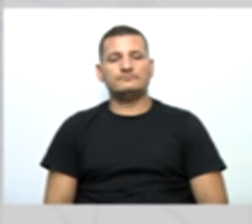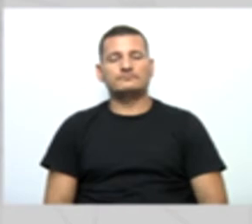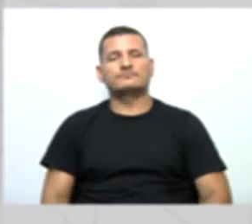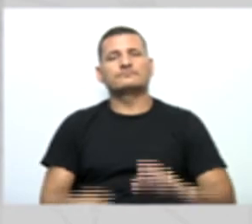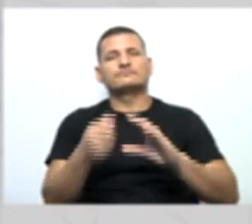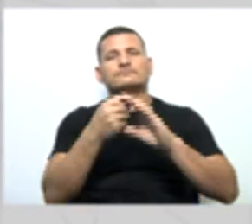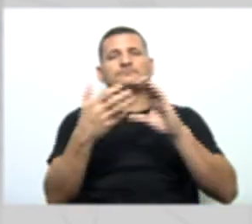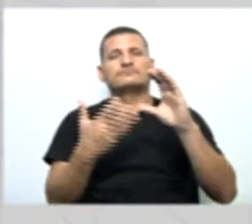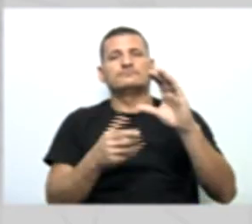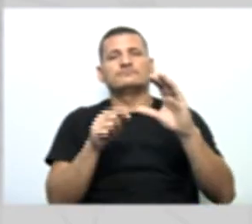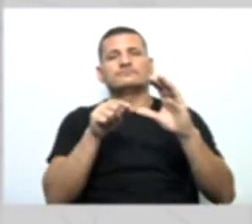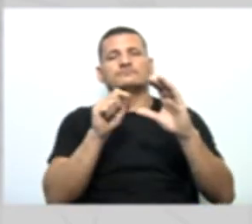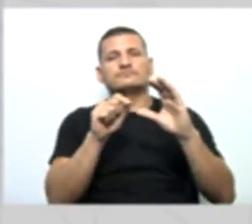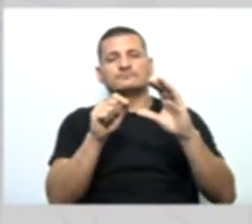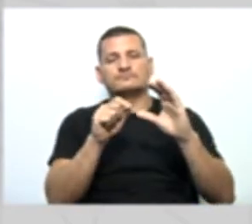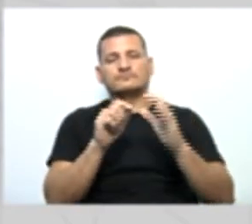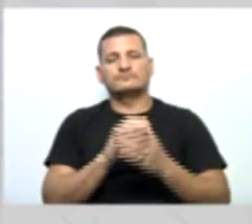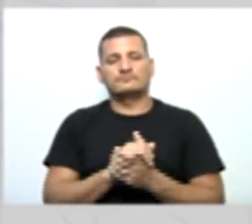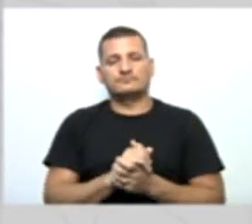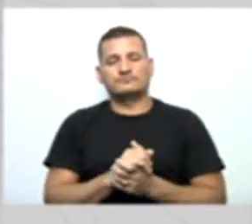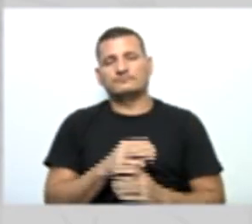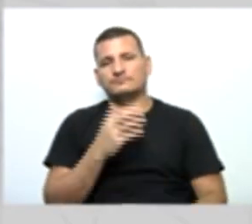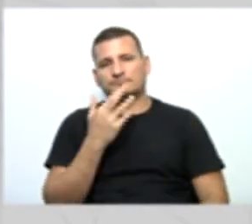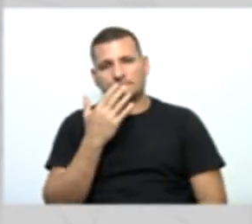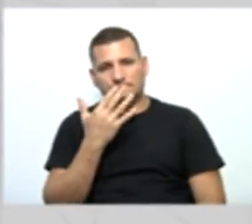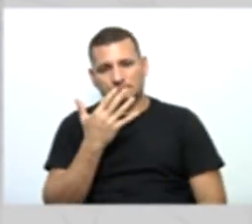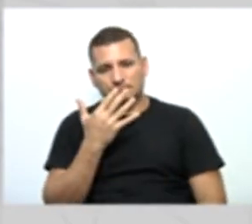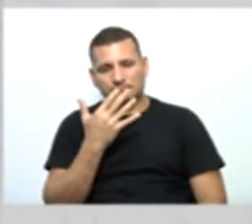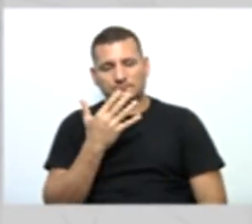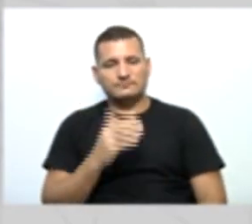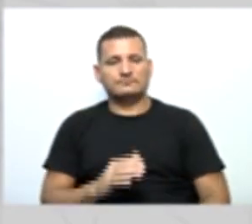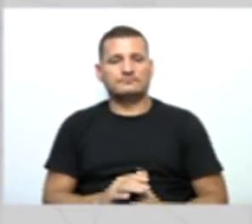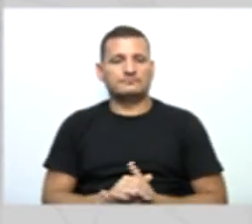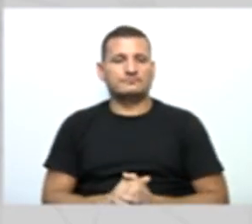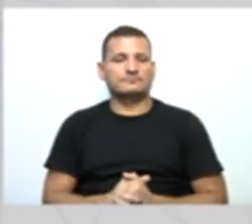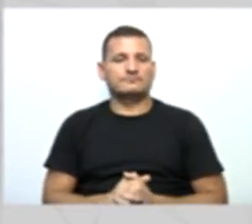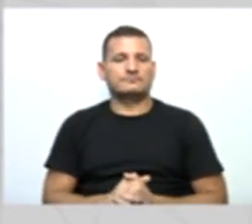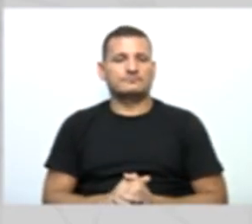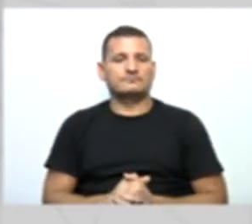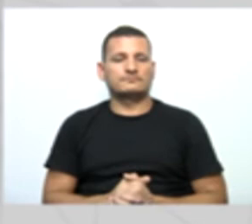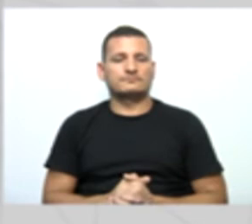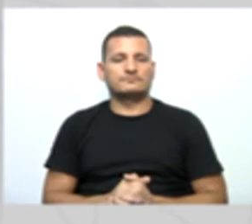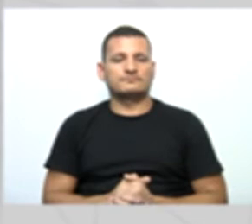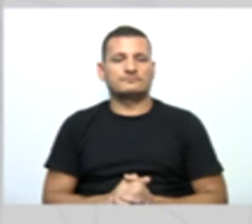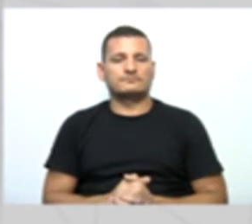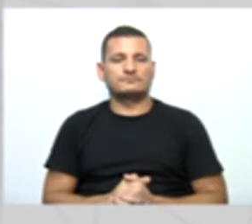Características desse objeto camisa: cor, ou seja, propriedade, cor,